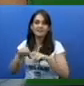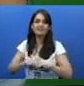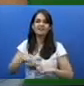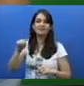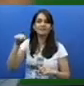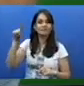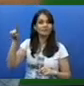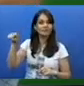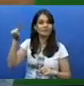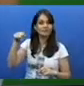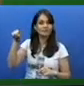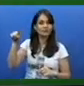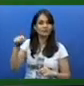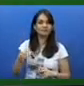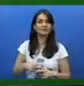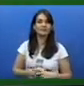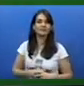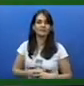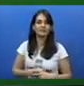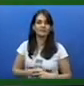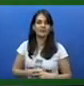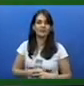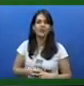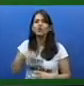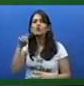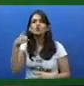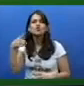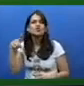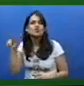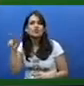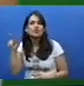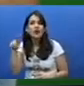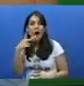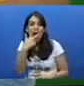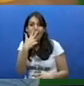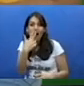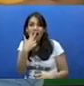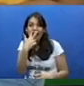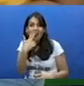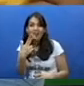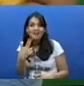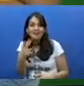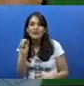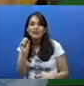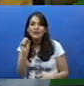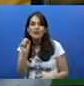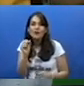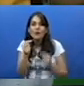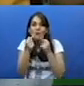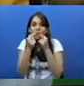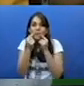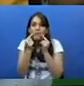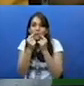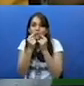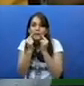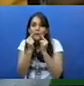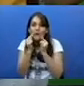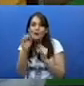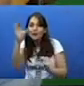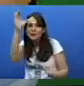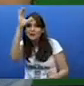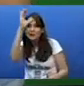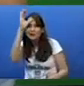A palavrinha você. E o tio até parece o bigode do meu